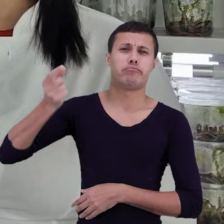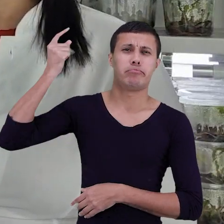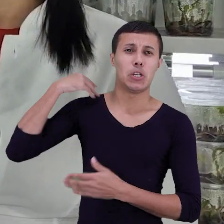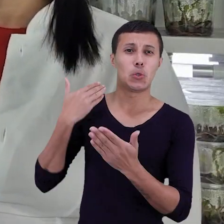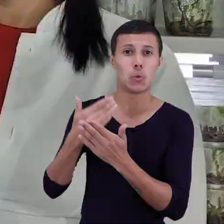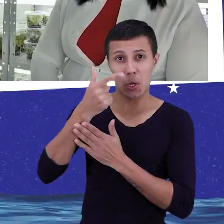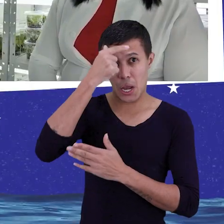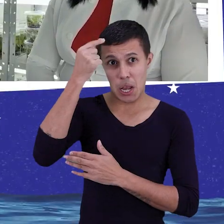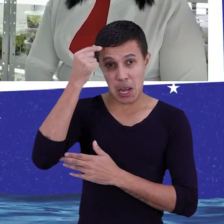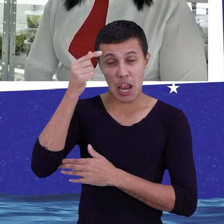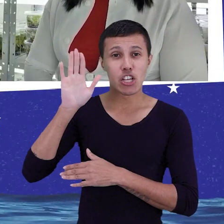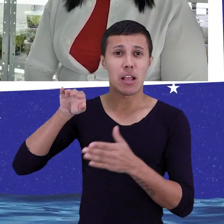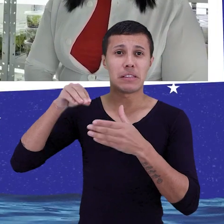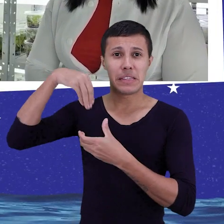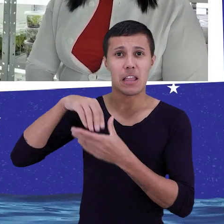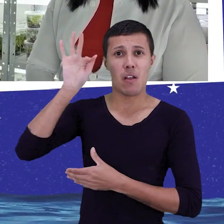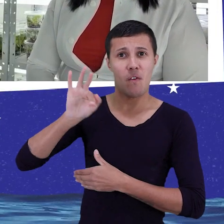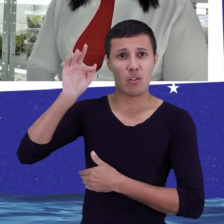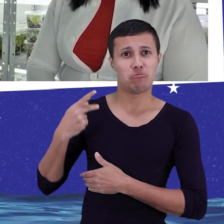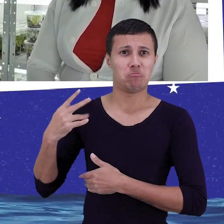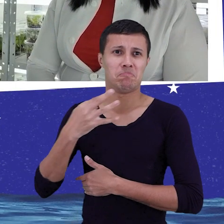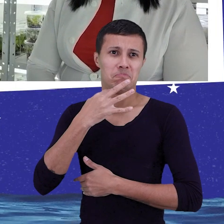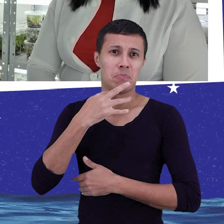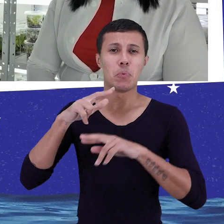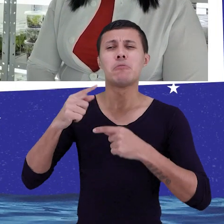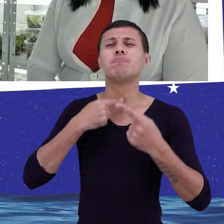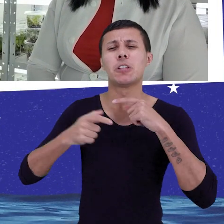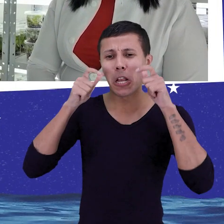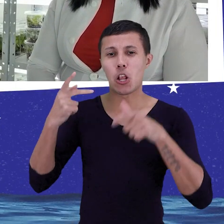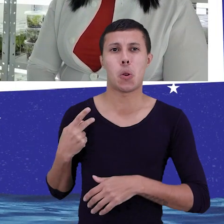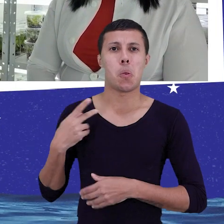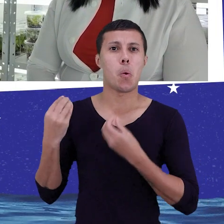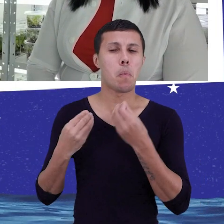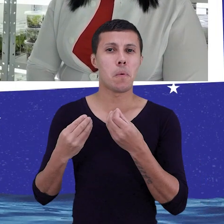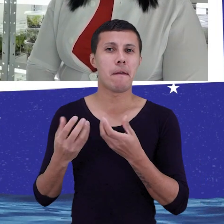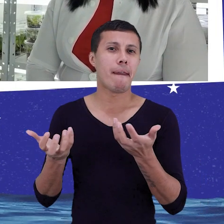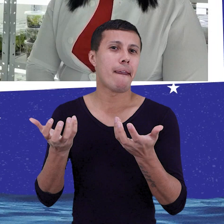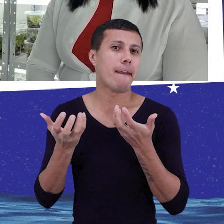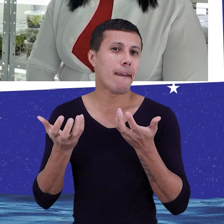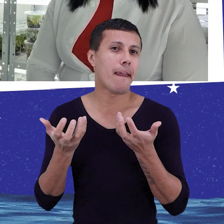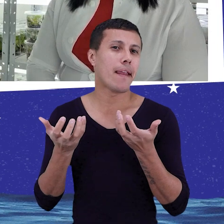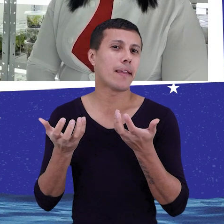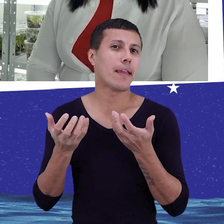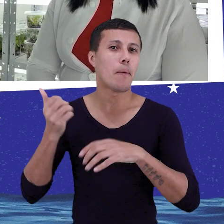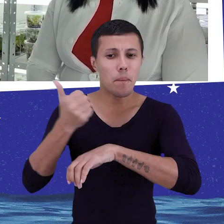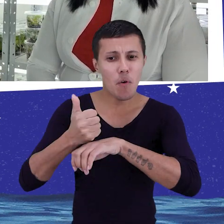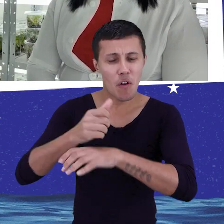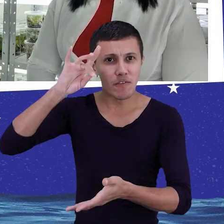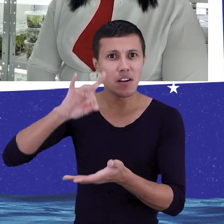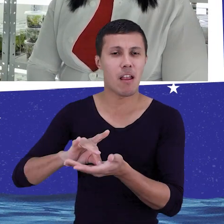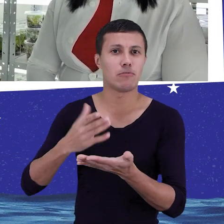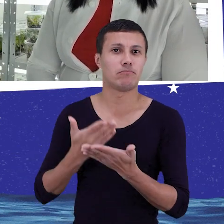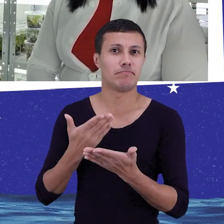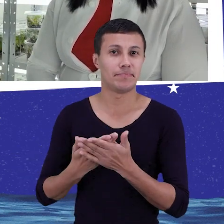no meio acadêmico e sempre foi um dos nossos desejos trabalhar com o que realmente a gente se profissionalizou.